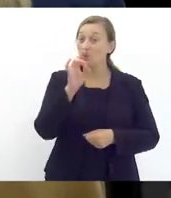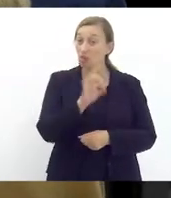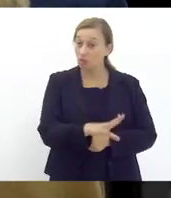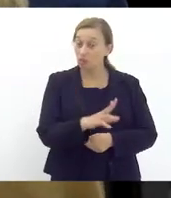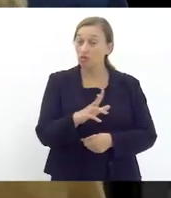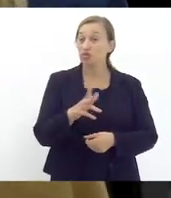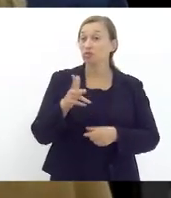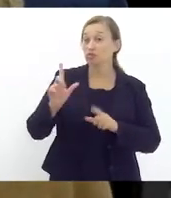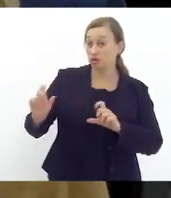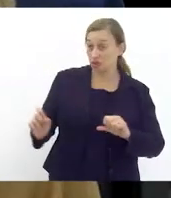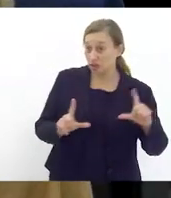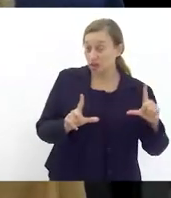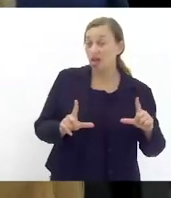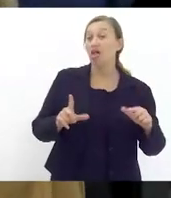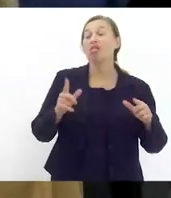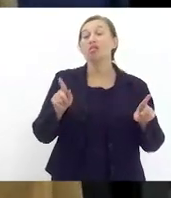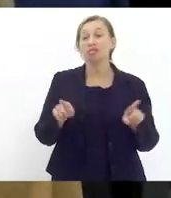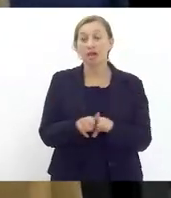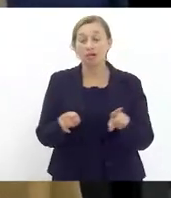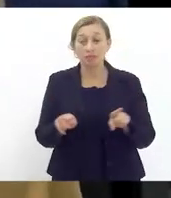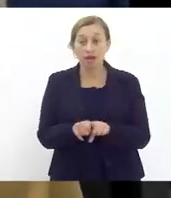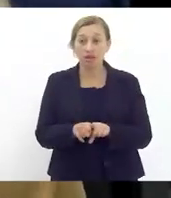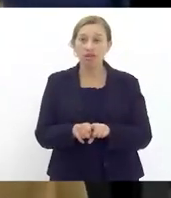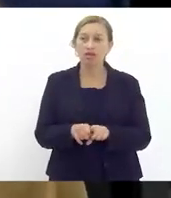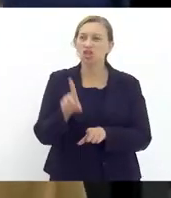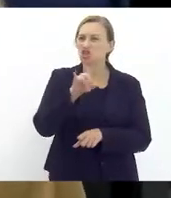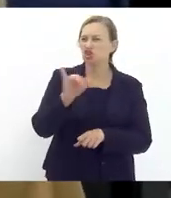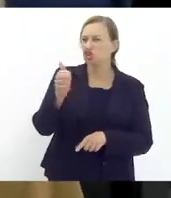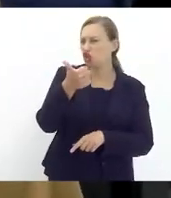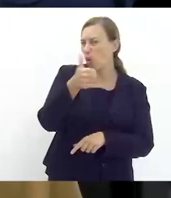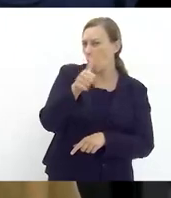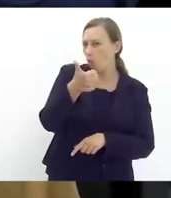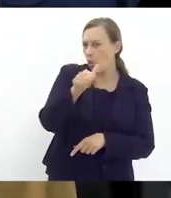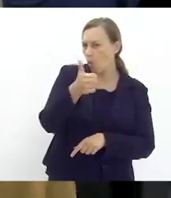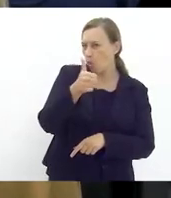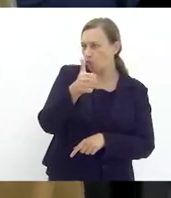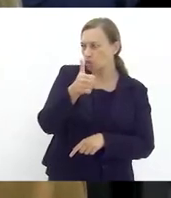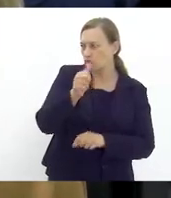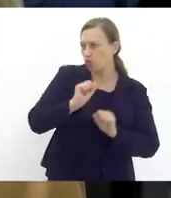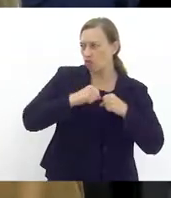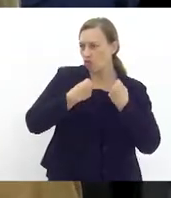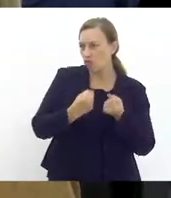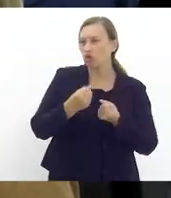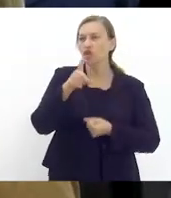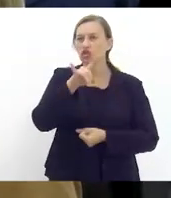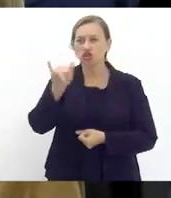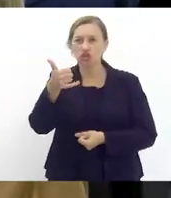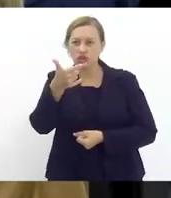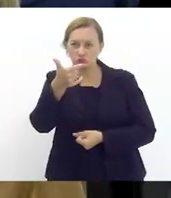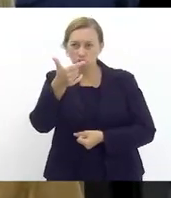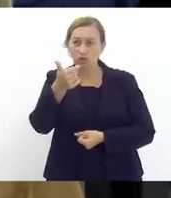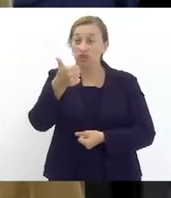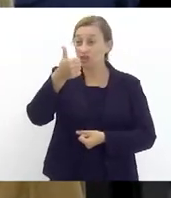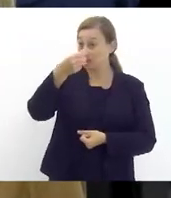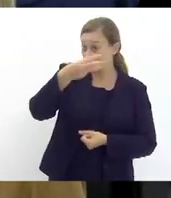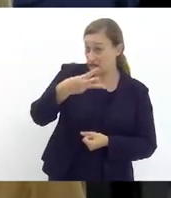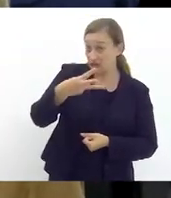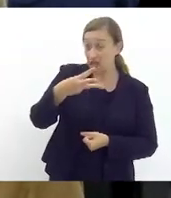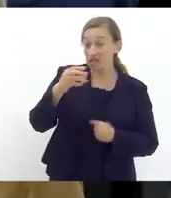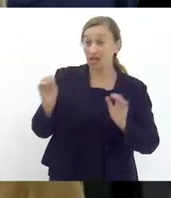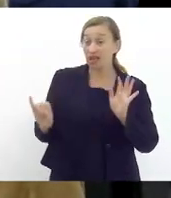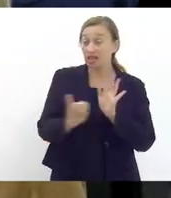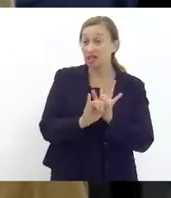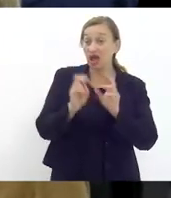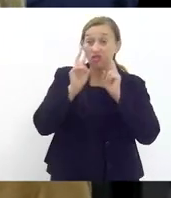que então a gente também lançou nesse dia 11 e reforçou no dia 12 e 13 a identidade